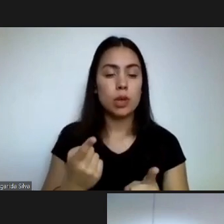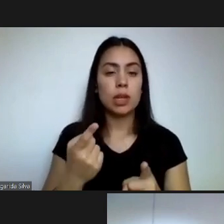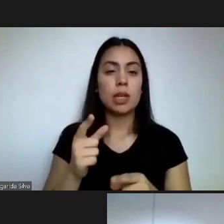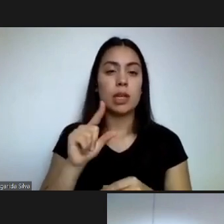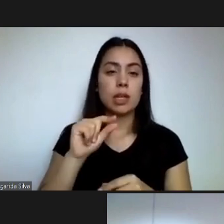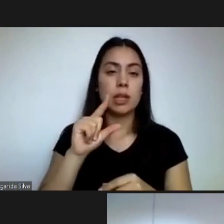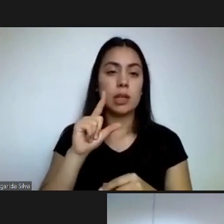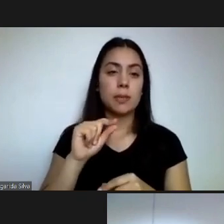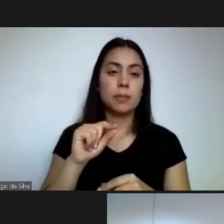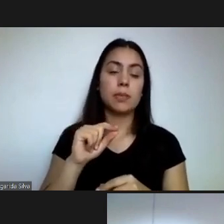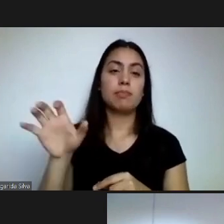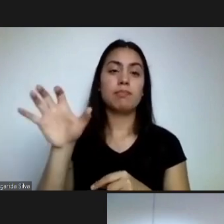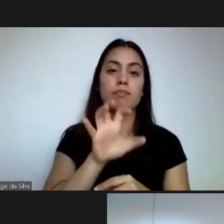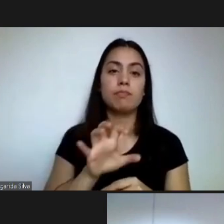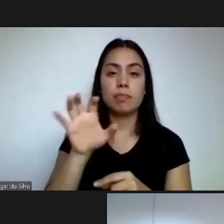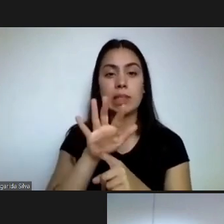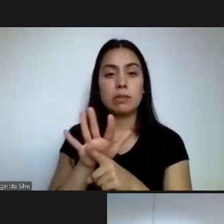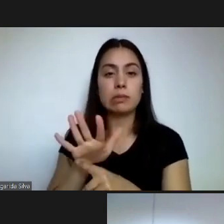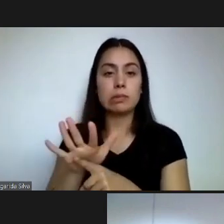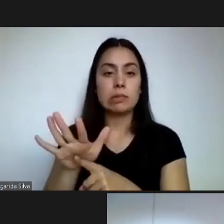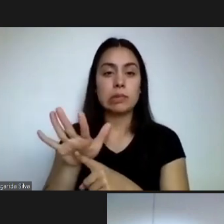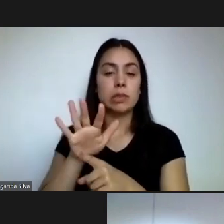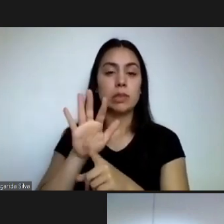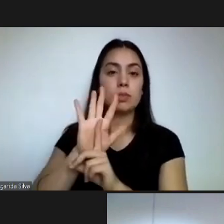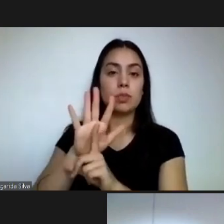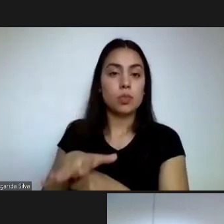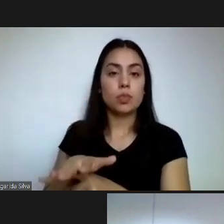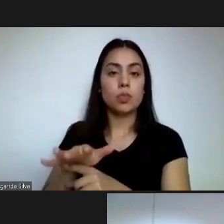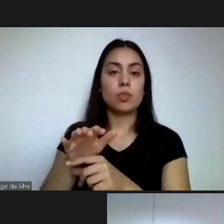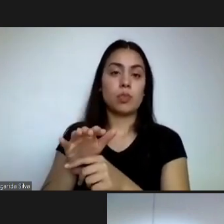os territórios específicos onde essa escravatura foi